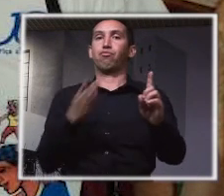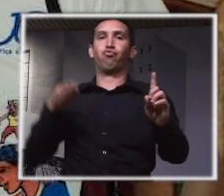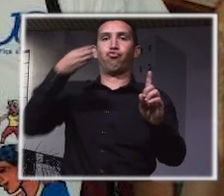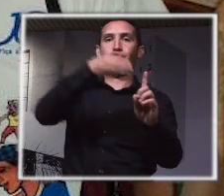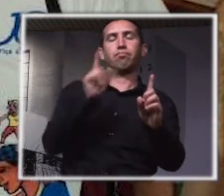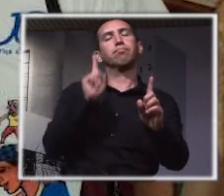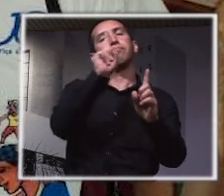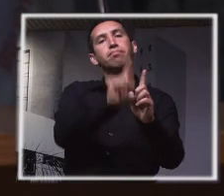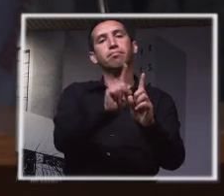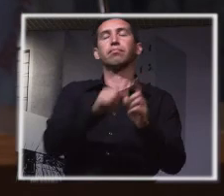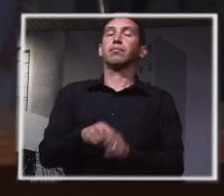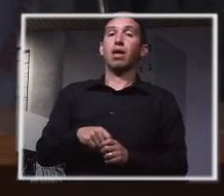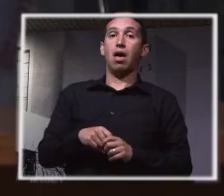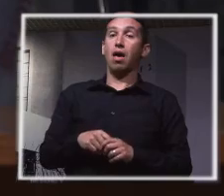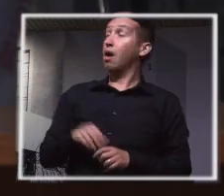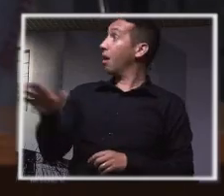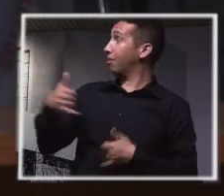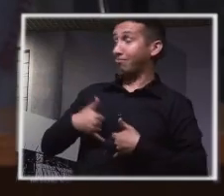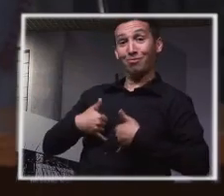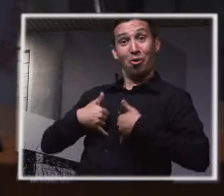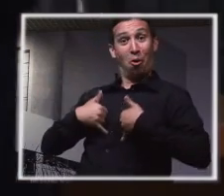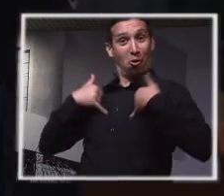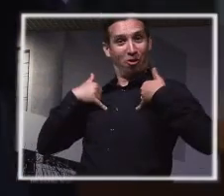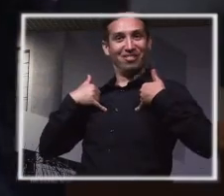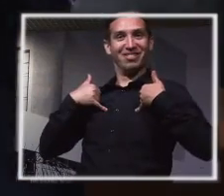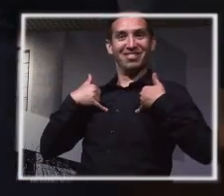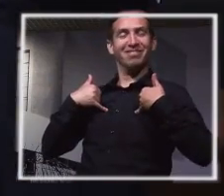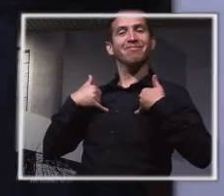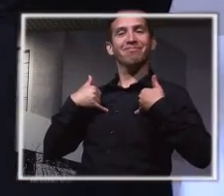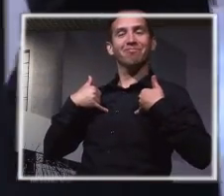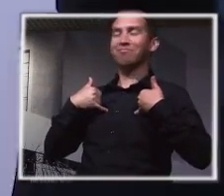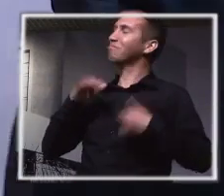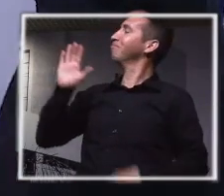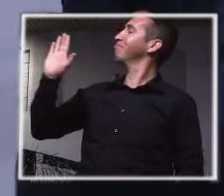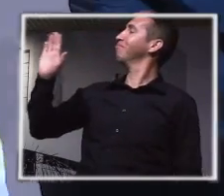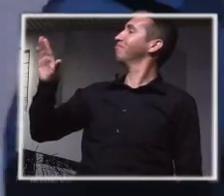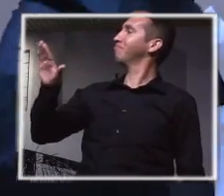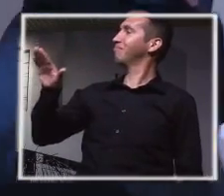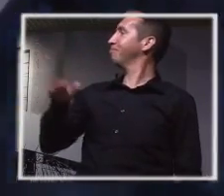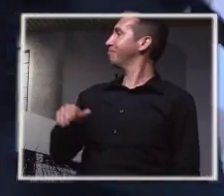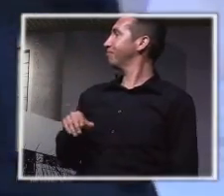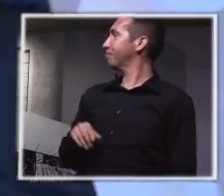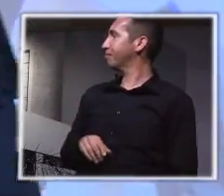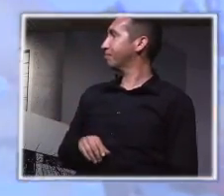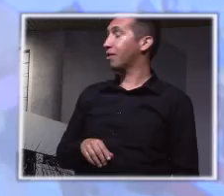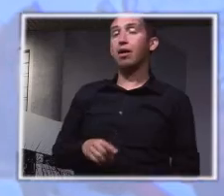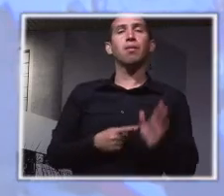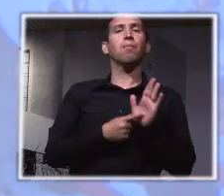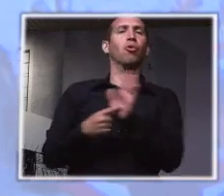Ela se aproximou da equipe e orgulhosamente ostentou um exemplar